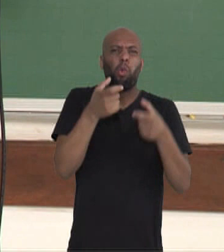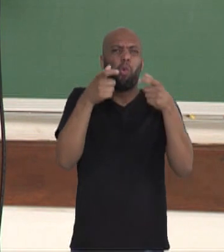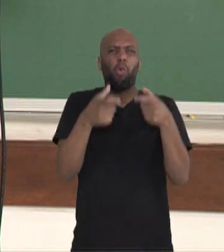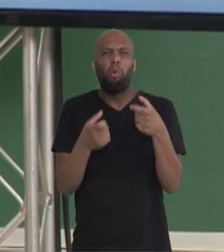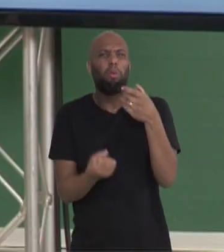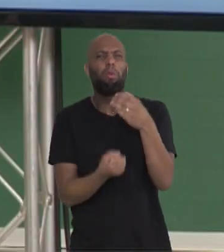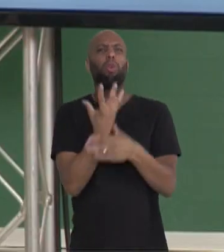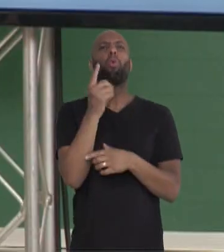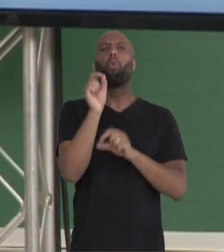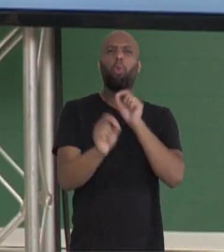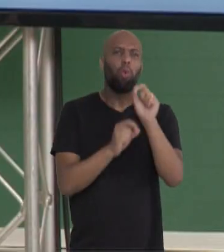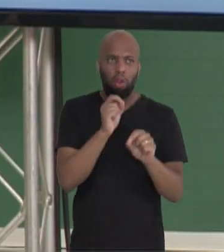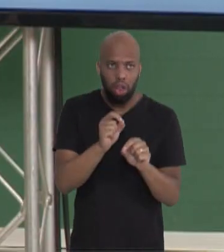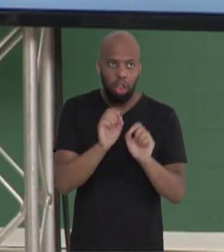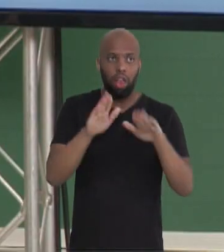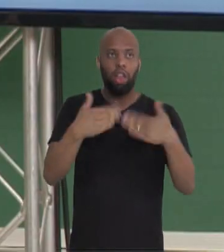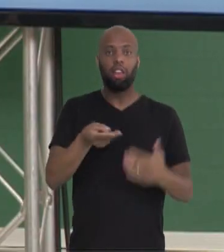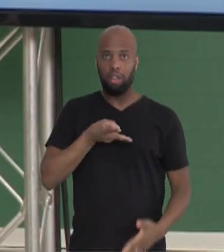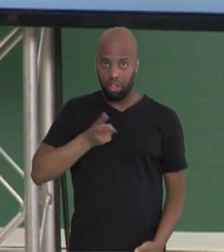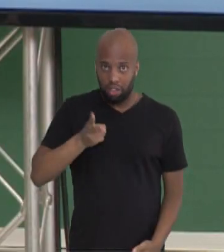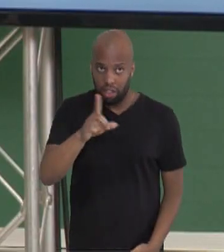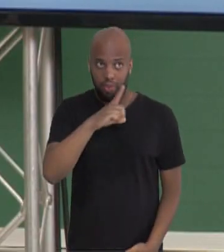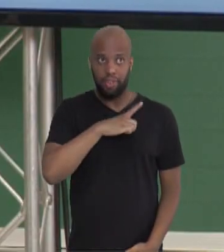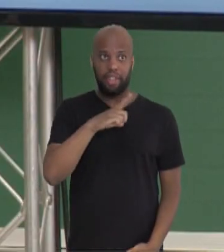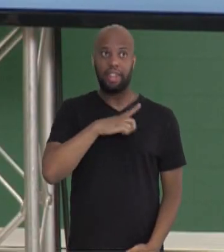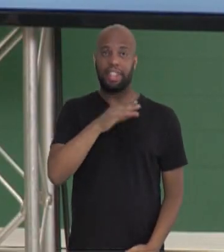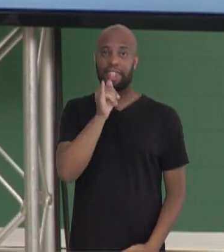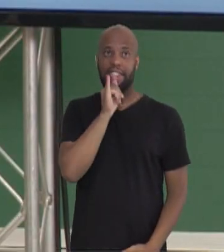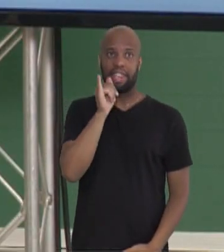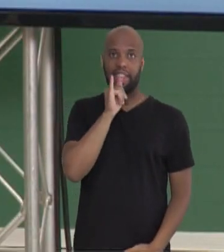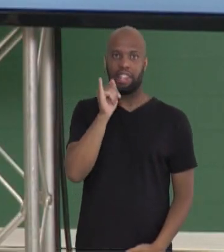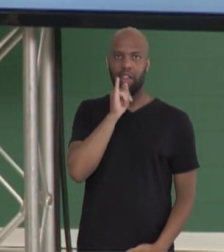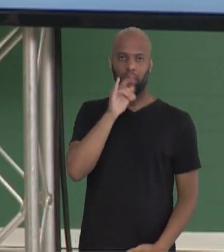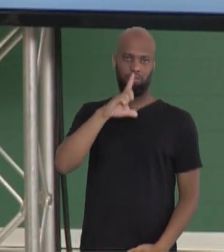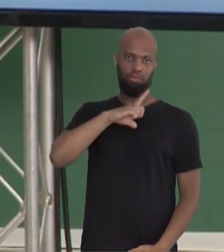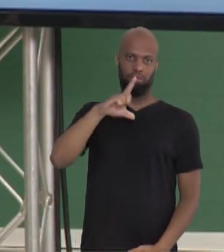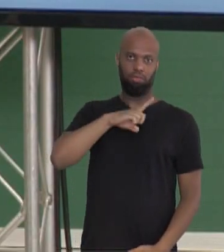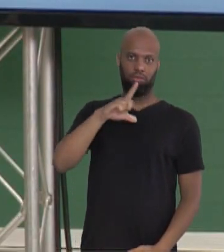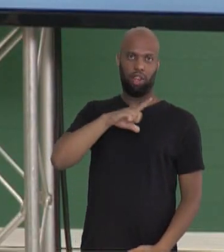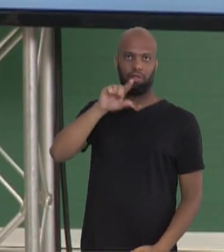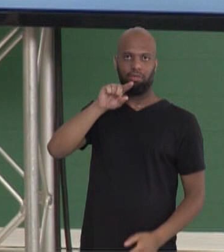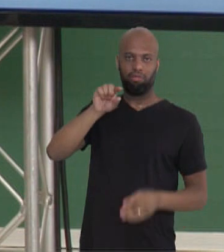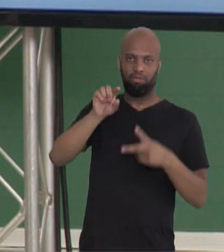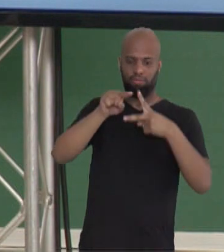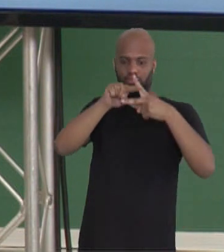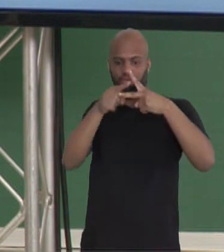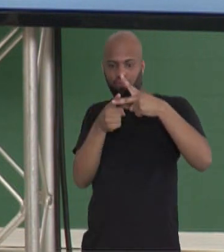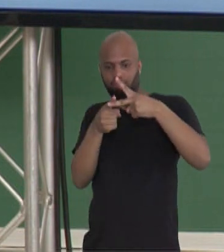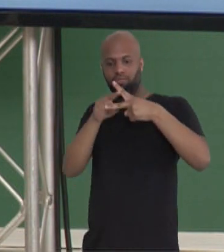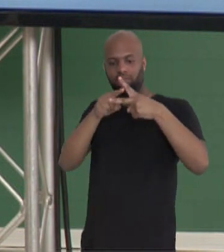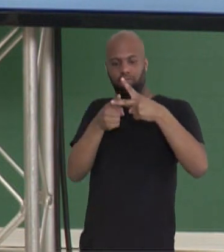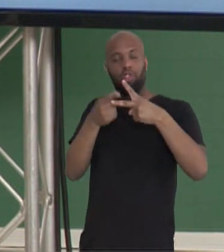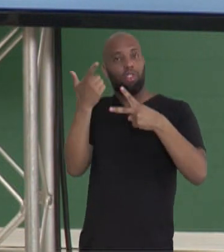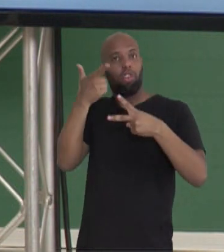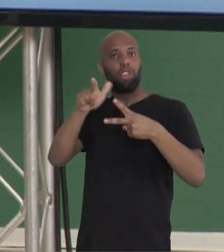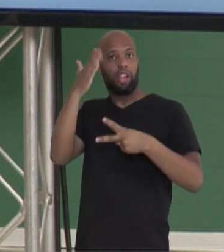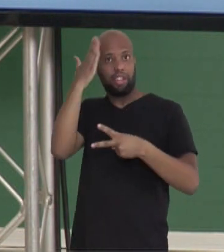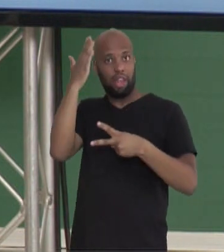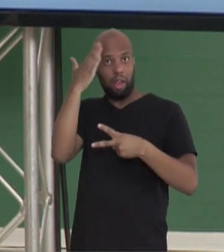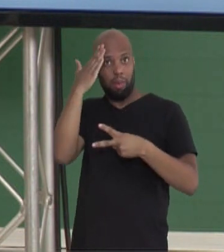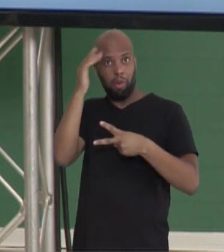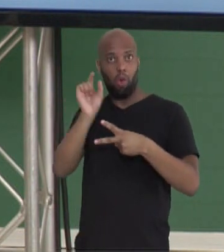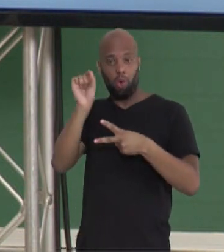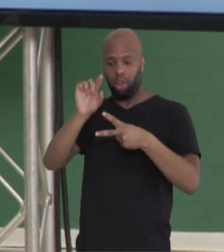esse estudo, tá? Então, sempre que a gente tiver um arco determinado com um determinado ângulo, a gente consegue descobrir esse valor do